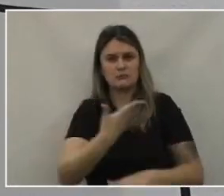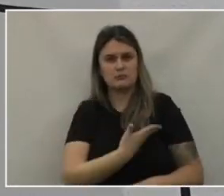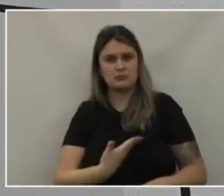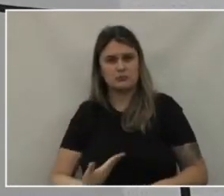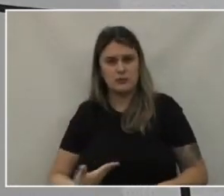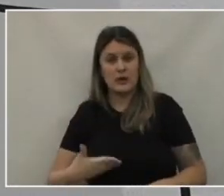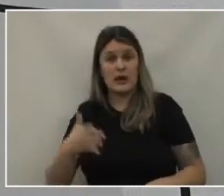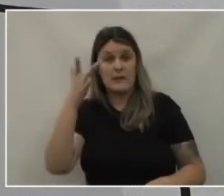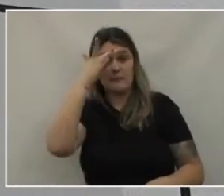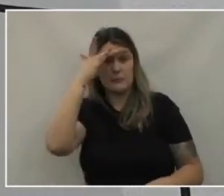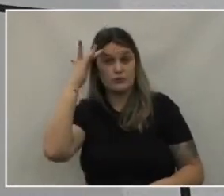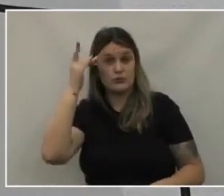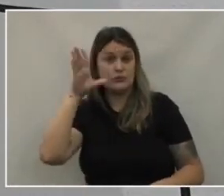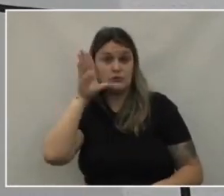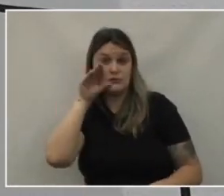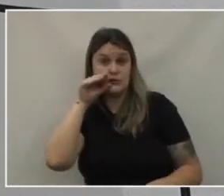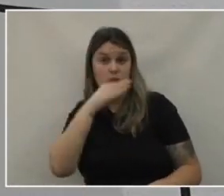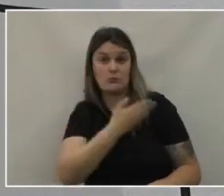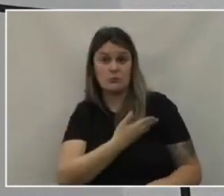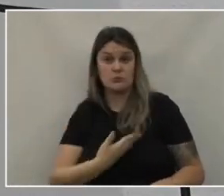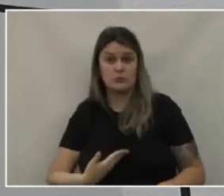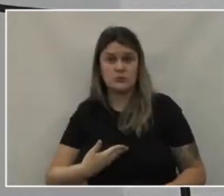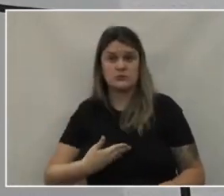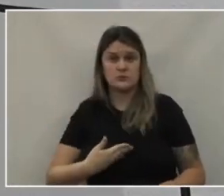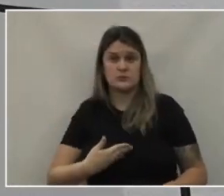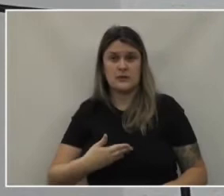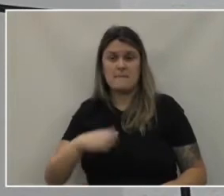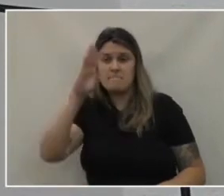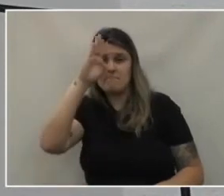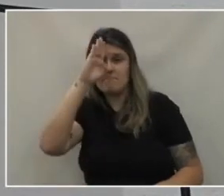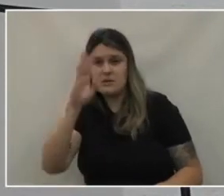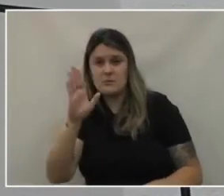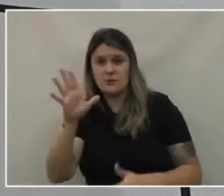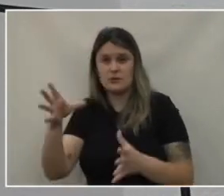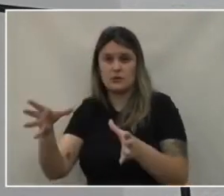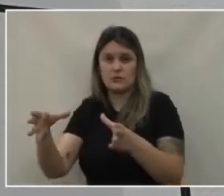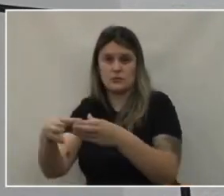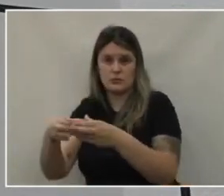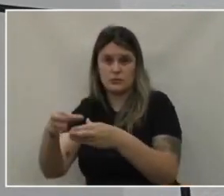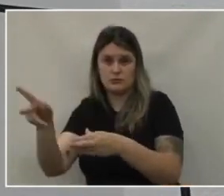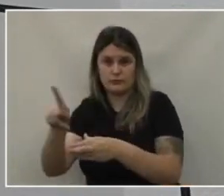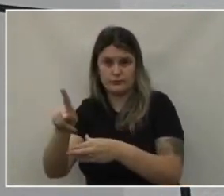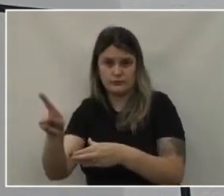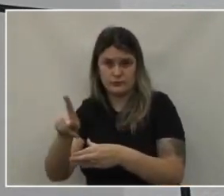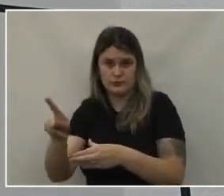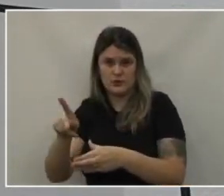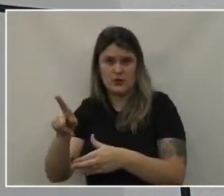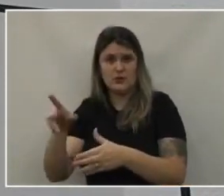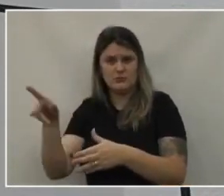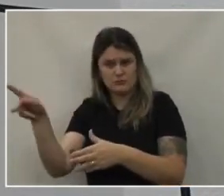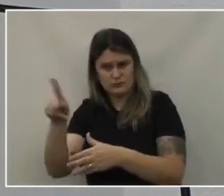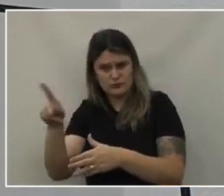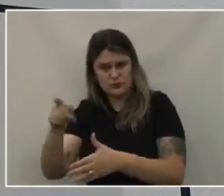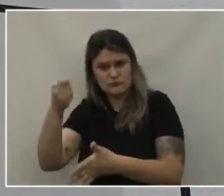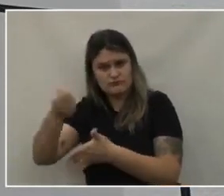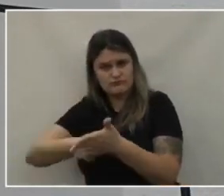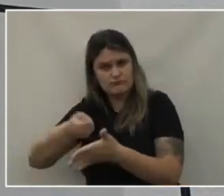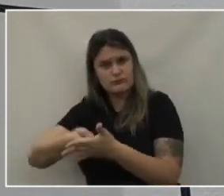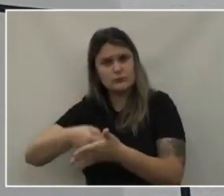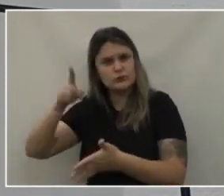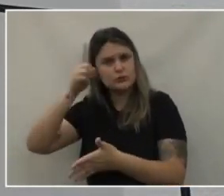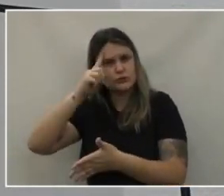aos servidores públicos, sobretudo aos educadores. Os educadores que lutam